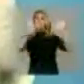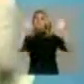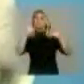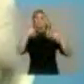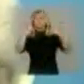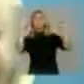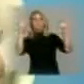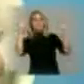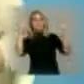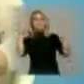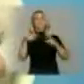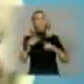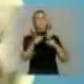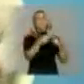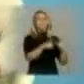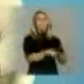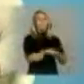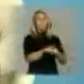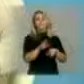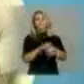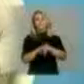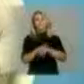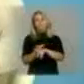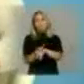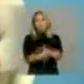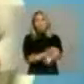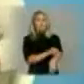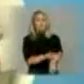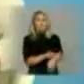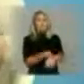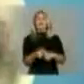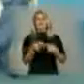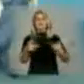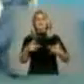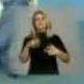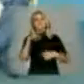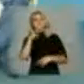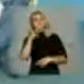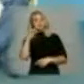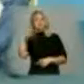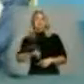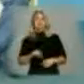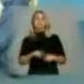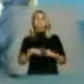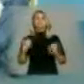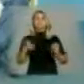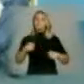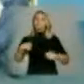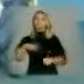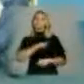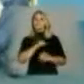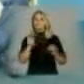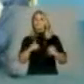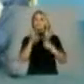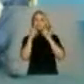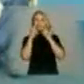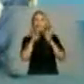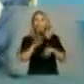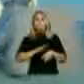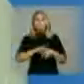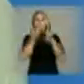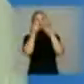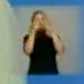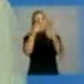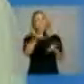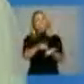assuntos ligados à questão da hanseníase, que ainda é uma coisa muito grave e que as autoridades públicas precisam olhar com mais